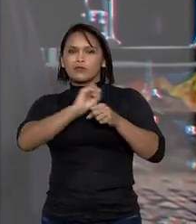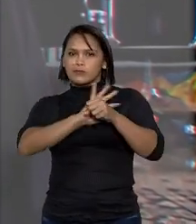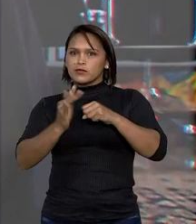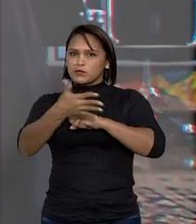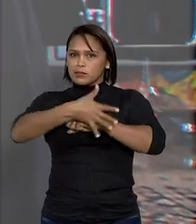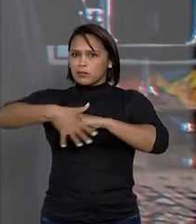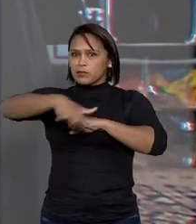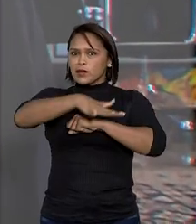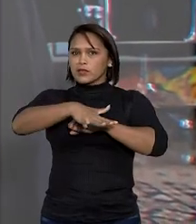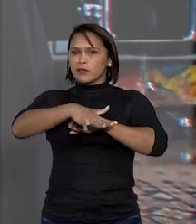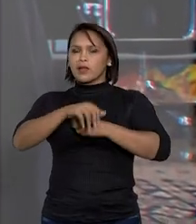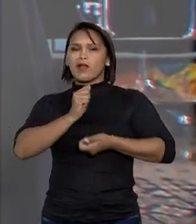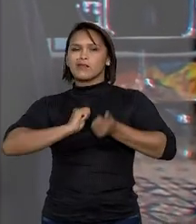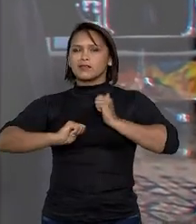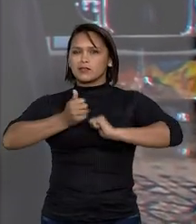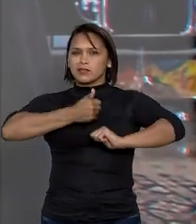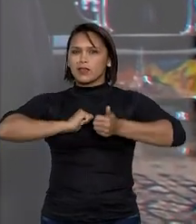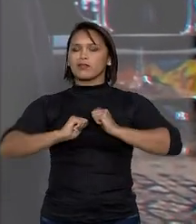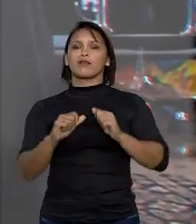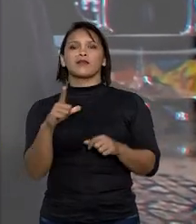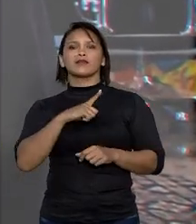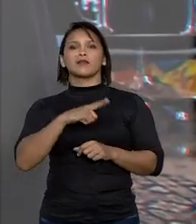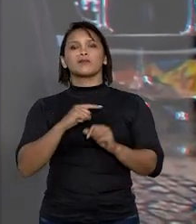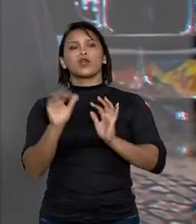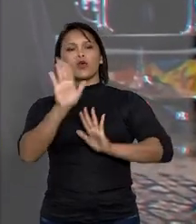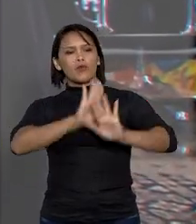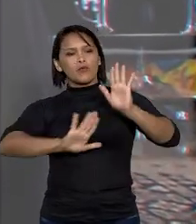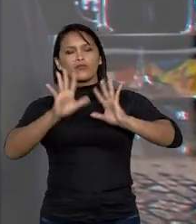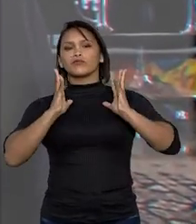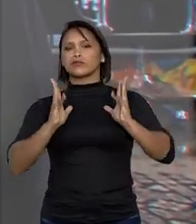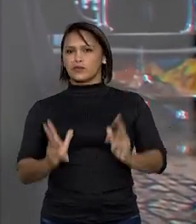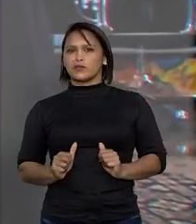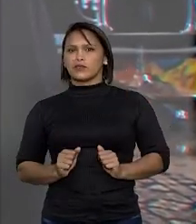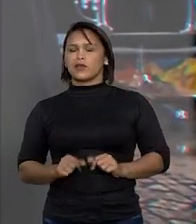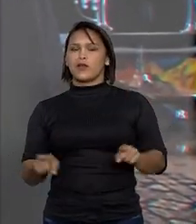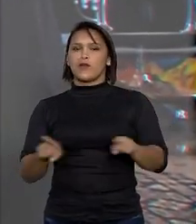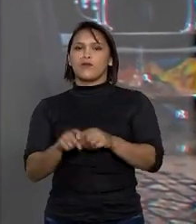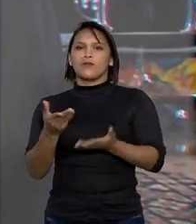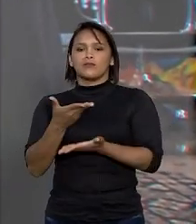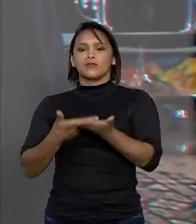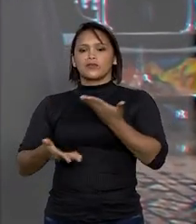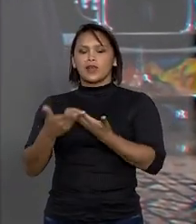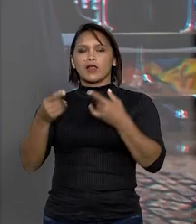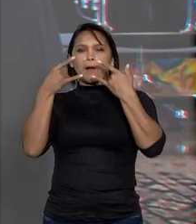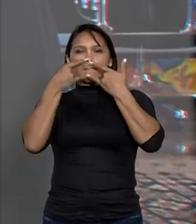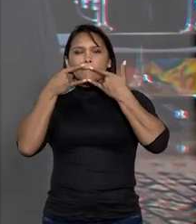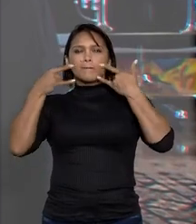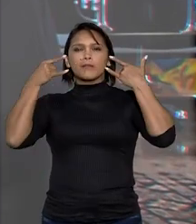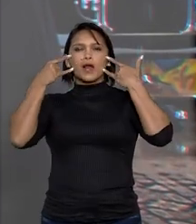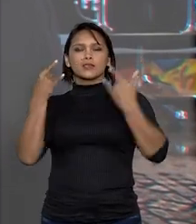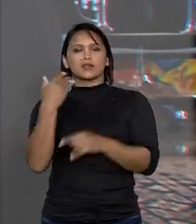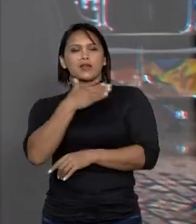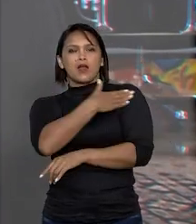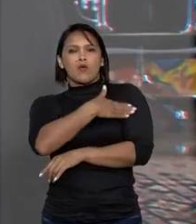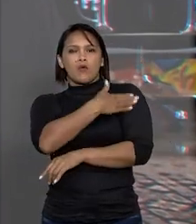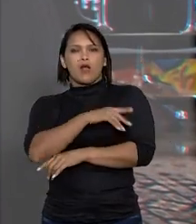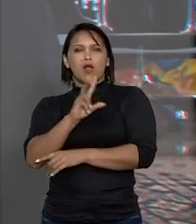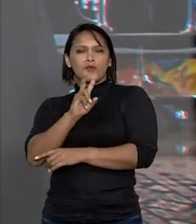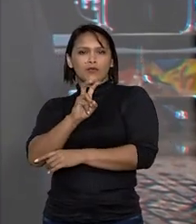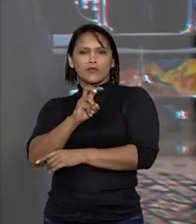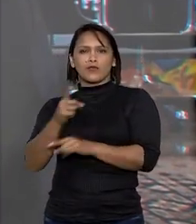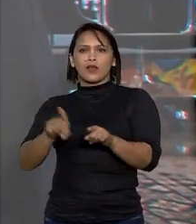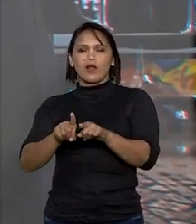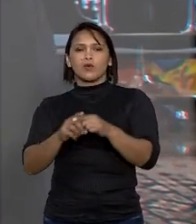pandemia em que a ansiedade e temos que ter os cuidados sanitário com relação a máscara ao